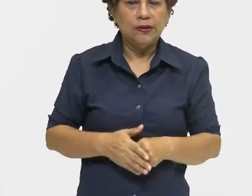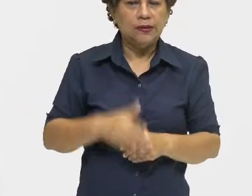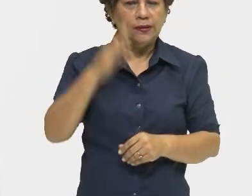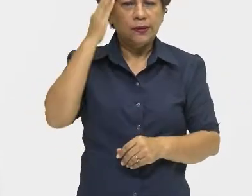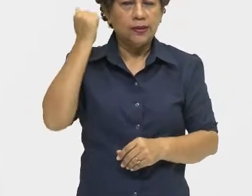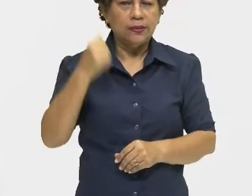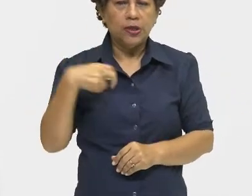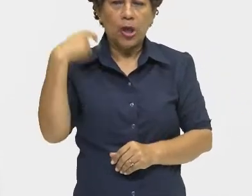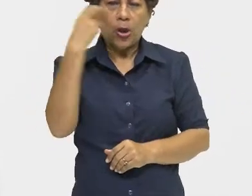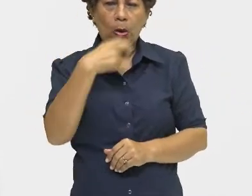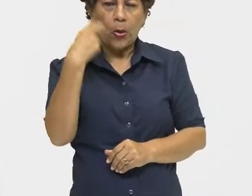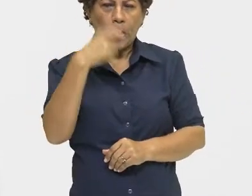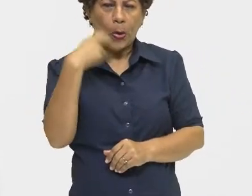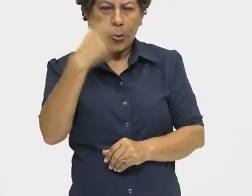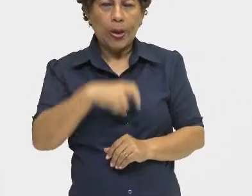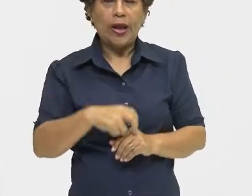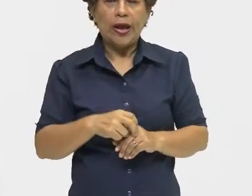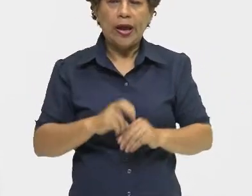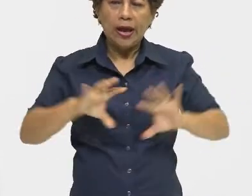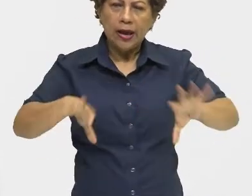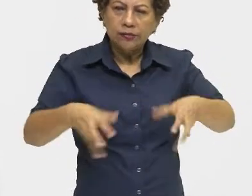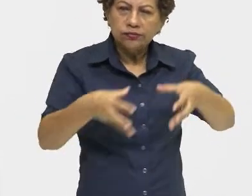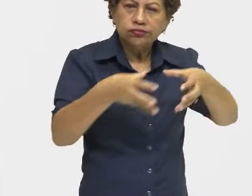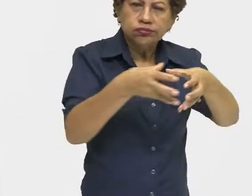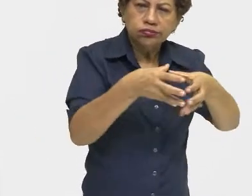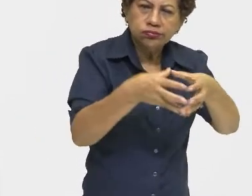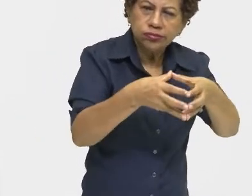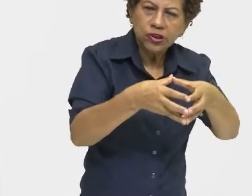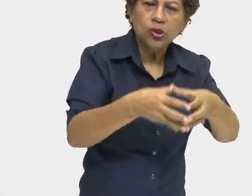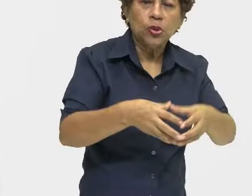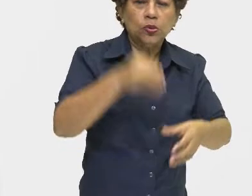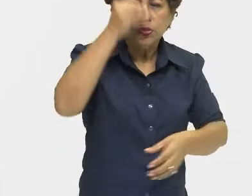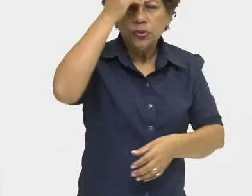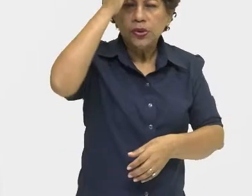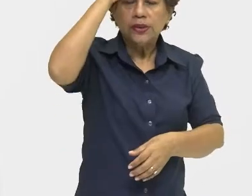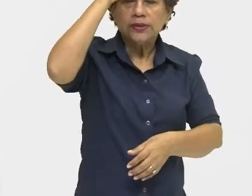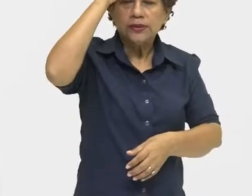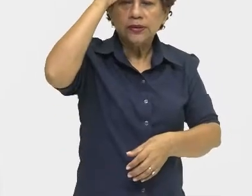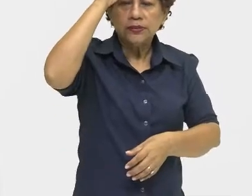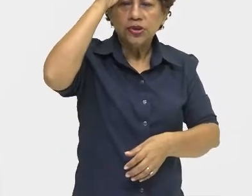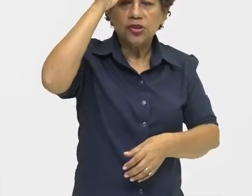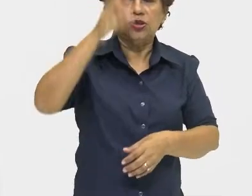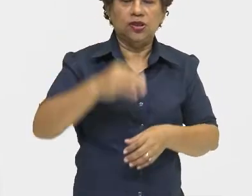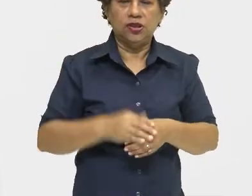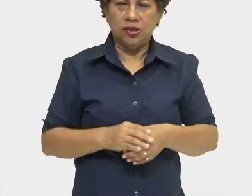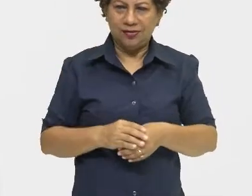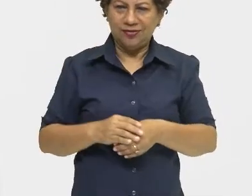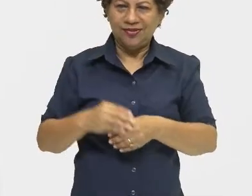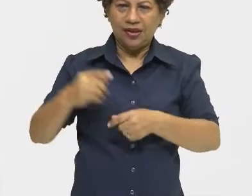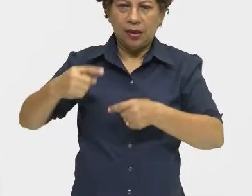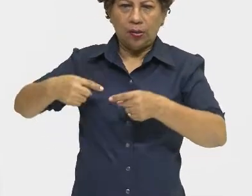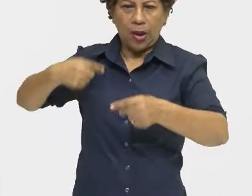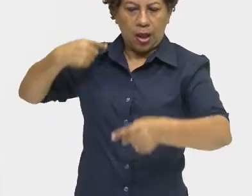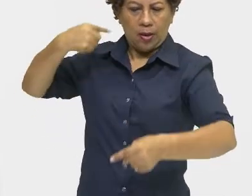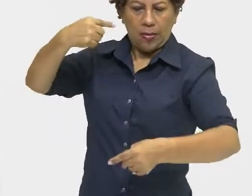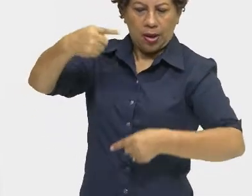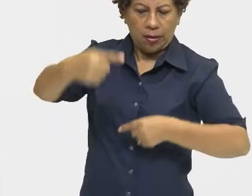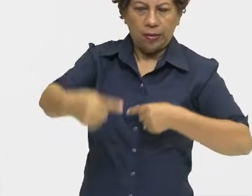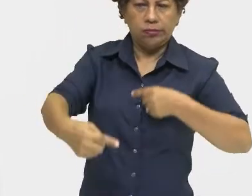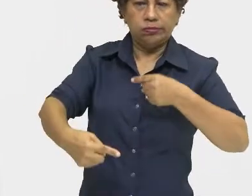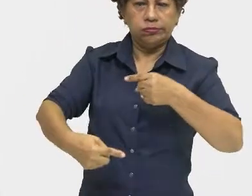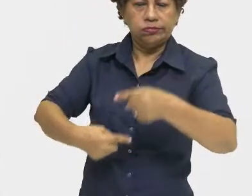pela ciência. Então, olha só, sabedoria oral antes, né, daqueles conhecimentos transmitidos